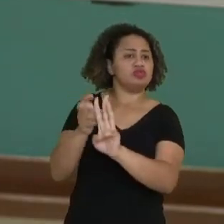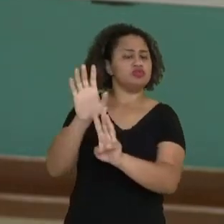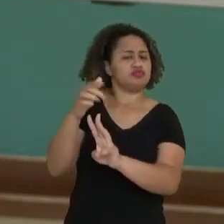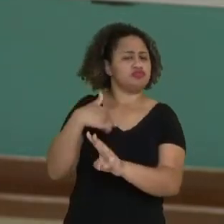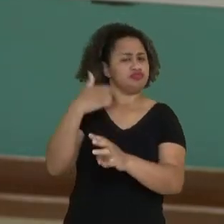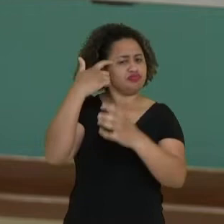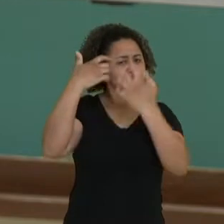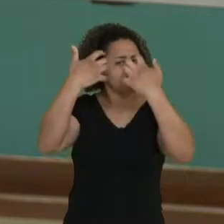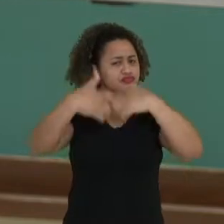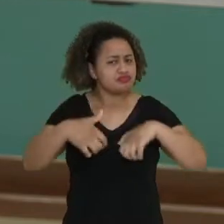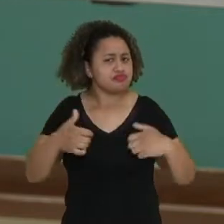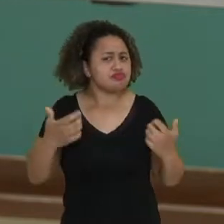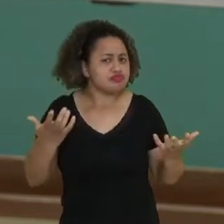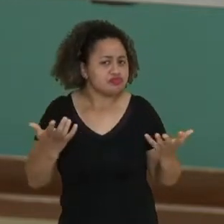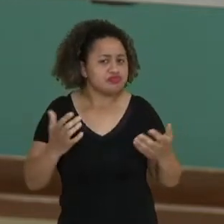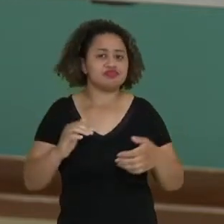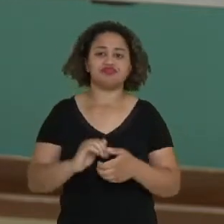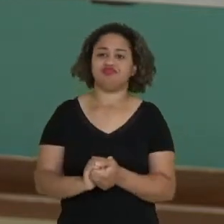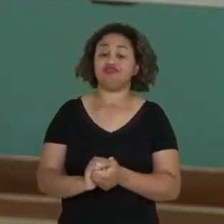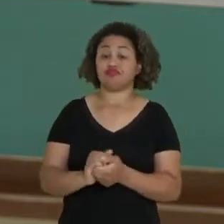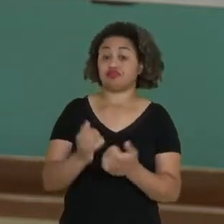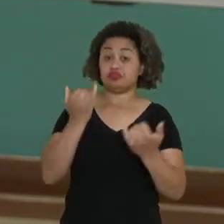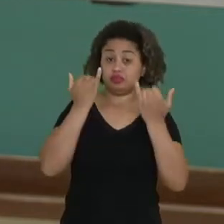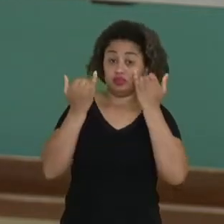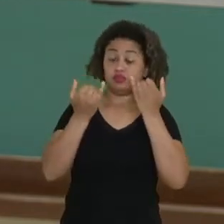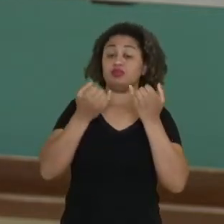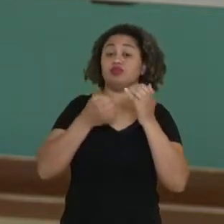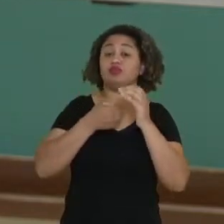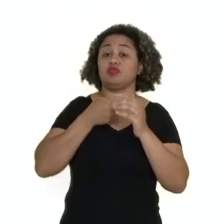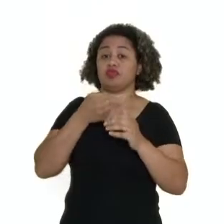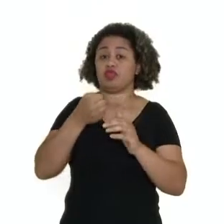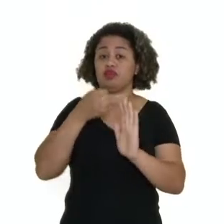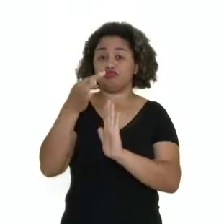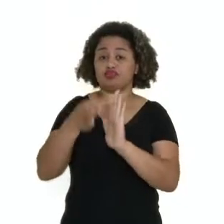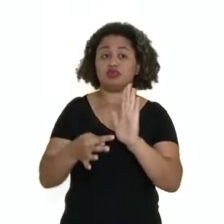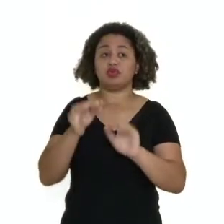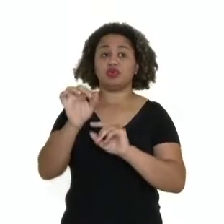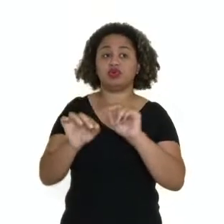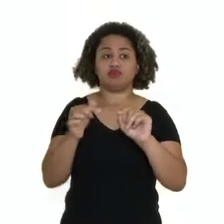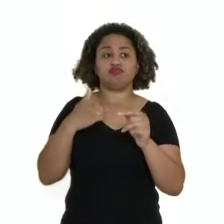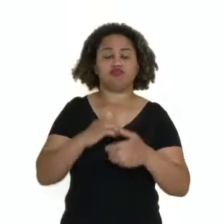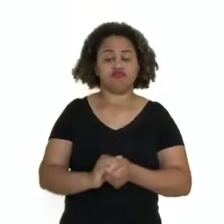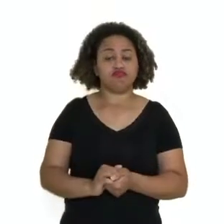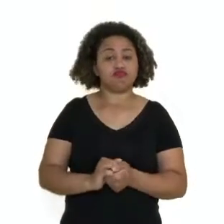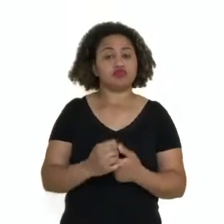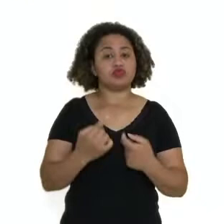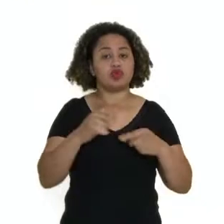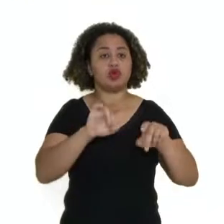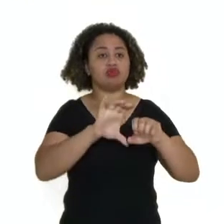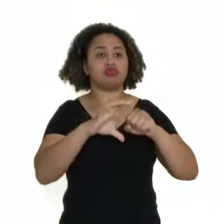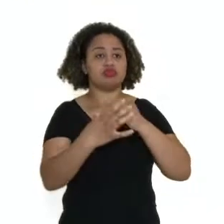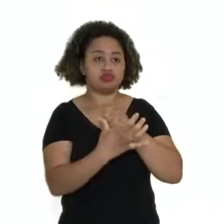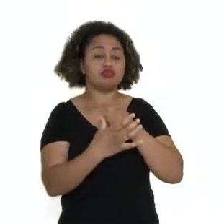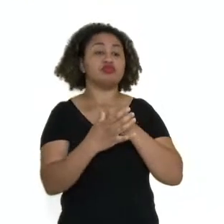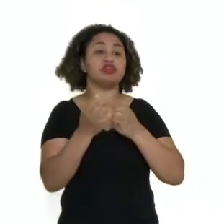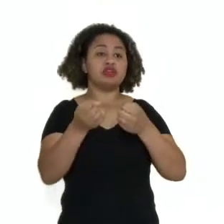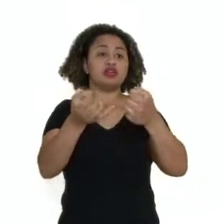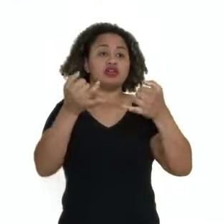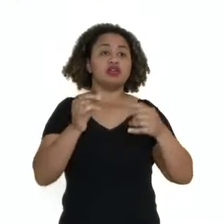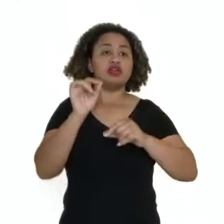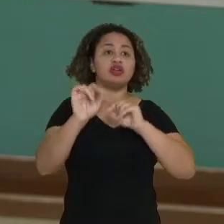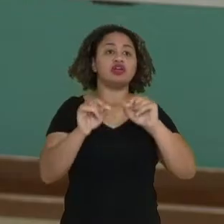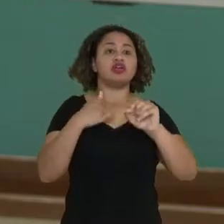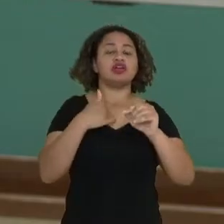isso? A reportagem contra a Covid-19, IBGE antecipa dados sobre indígenas e